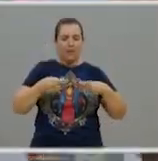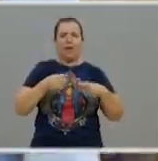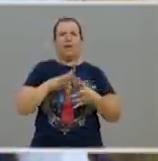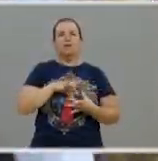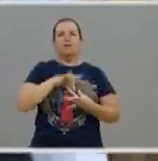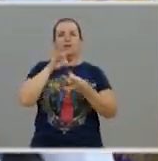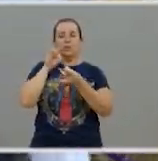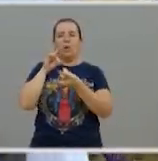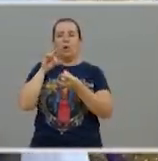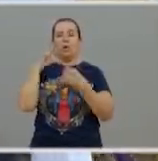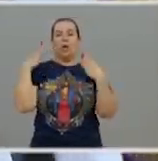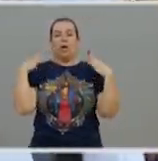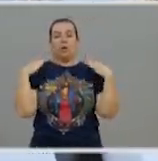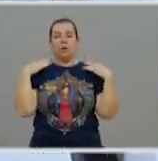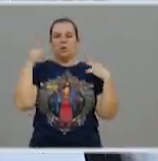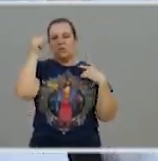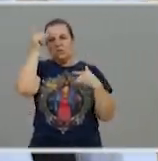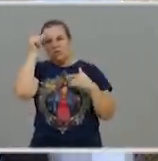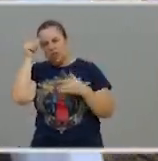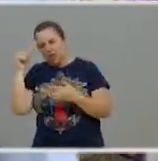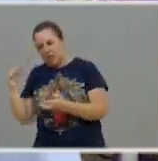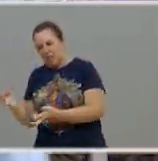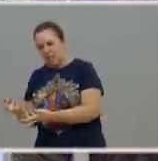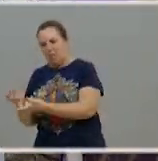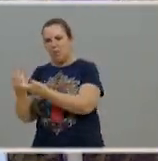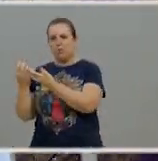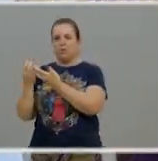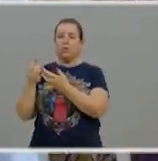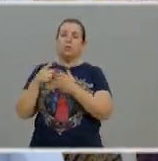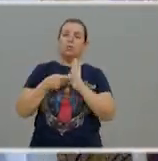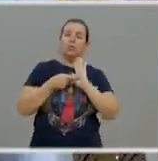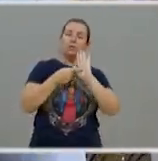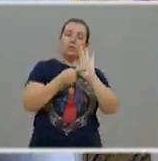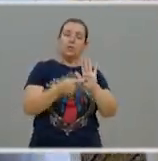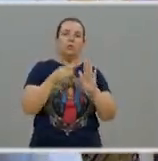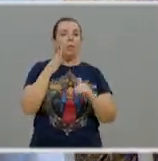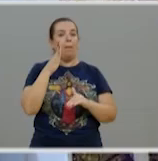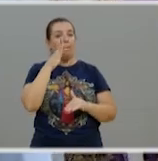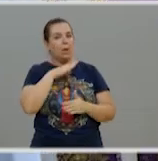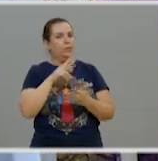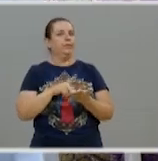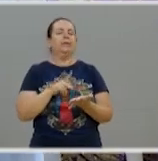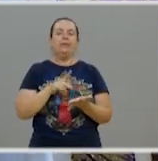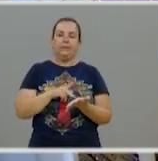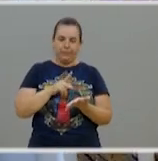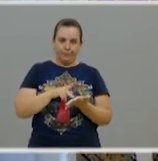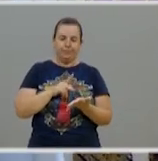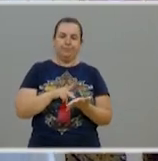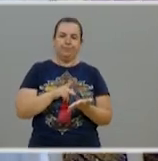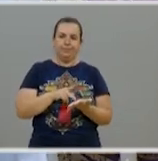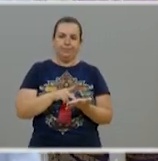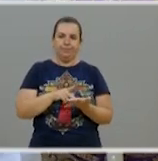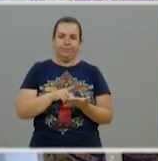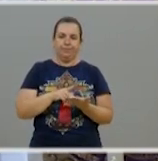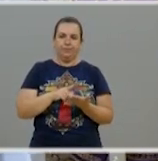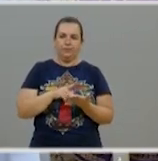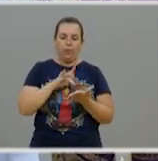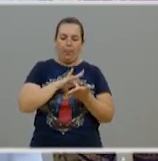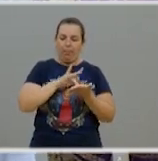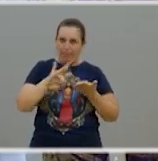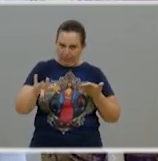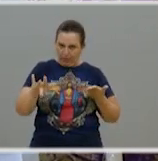demônios, eu tenho mostrado que o mal é verdadeiro, que o inimigo é real,